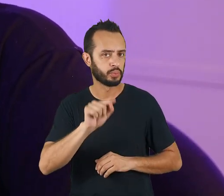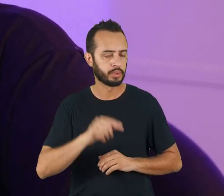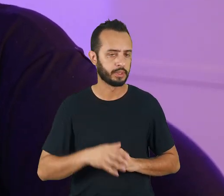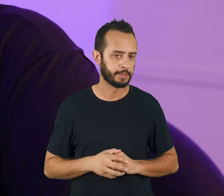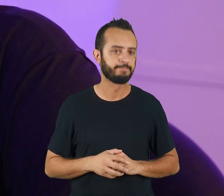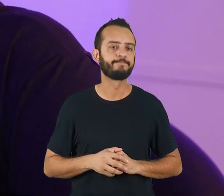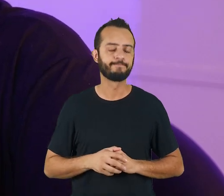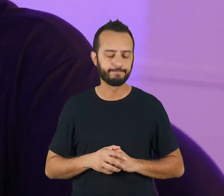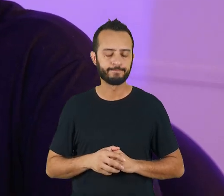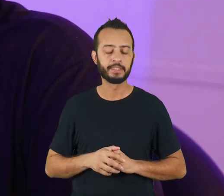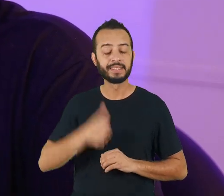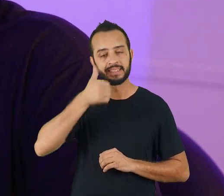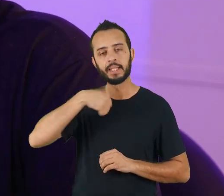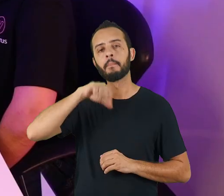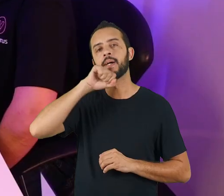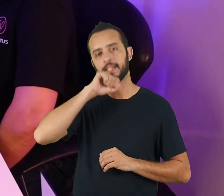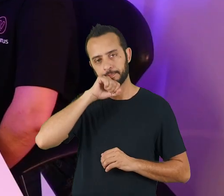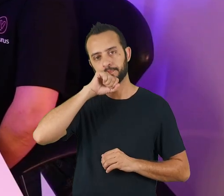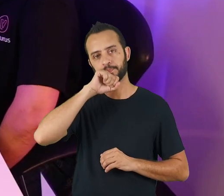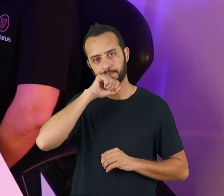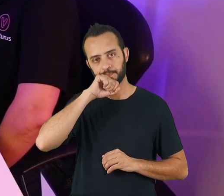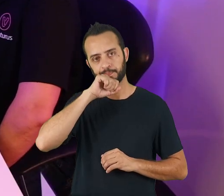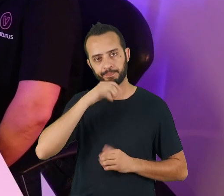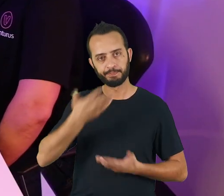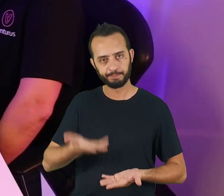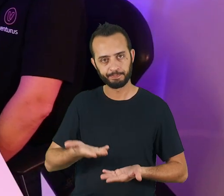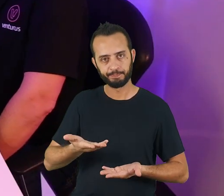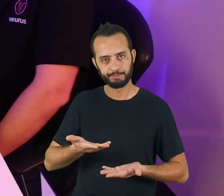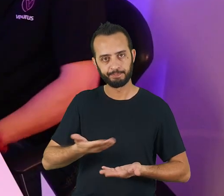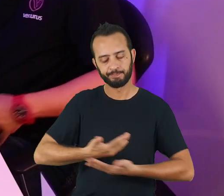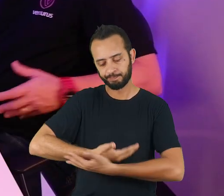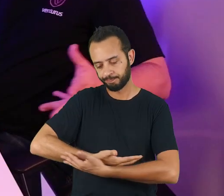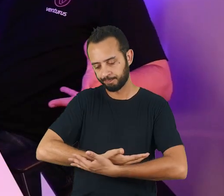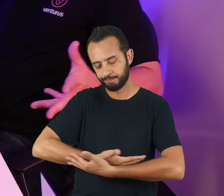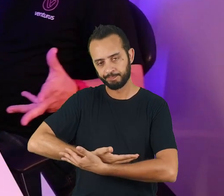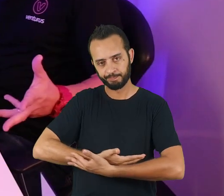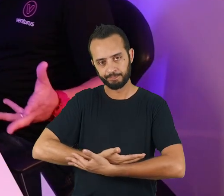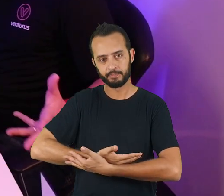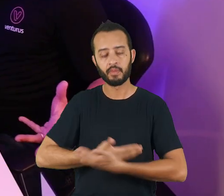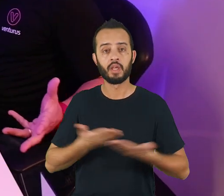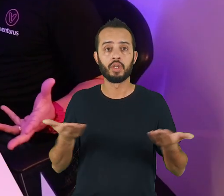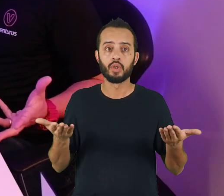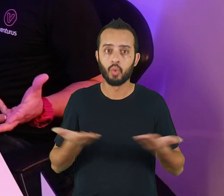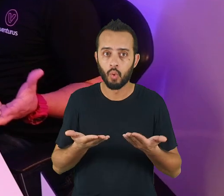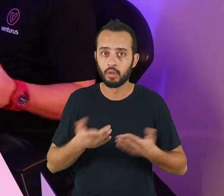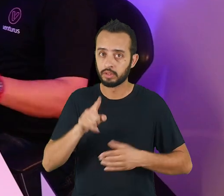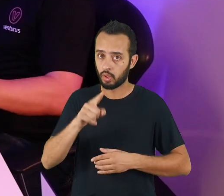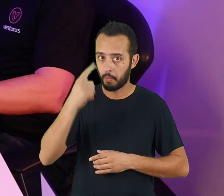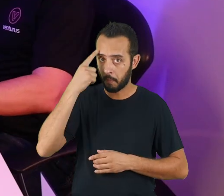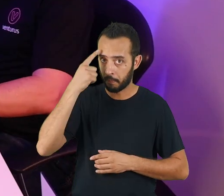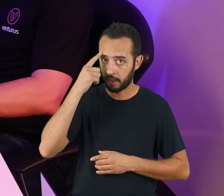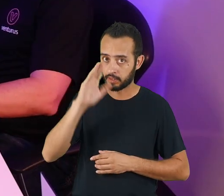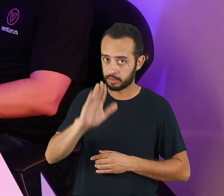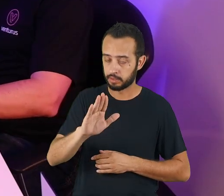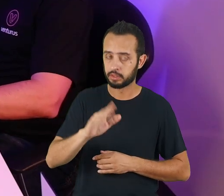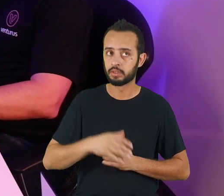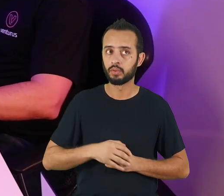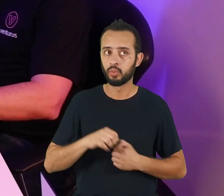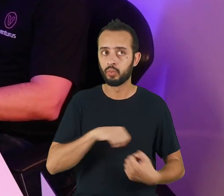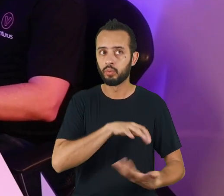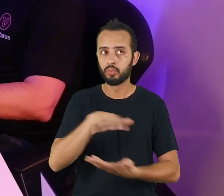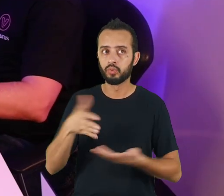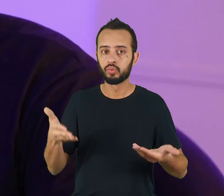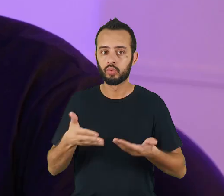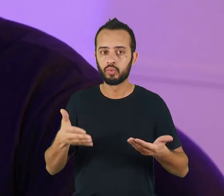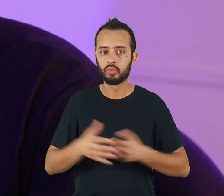questão da da Maternidade né Uhum e e e se você parar para pensar gente o mundo hoje eu acho